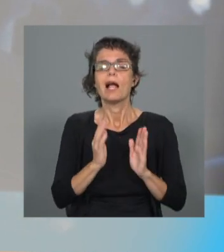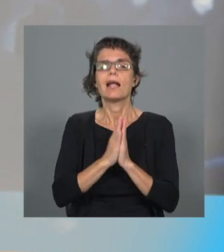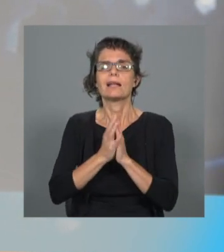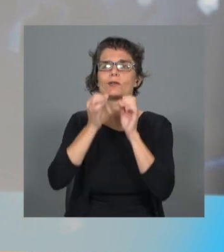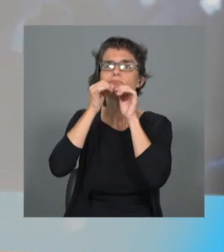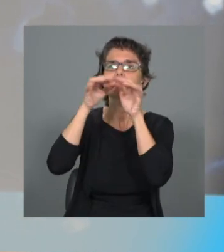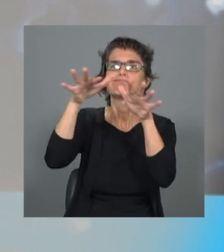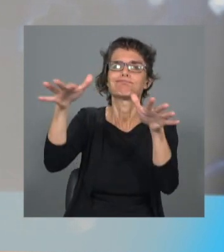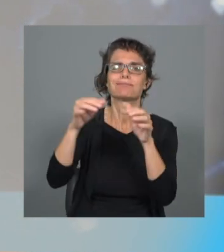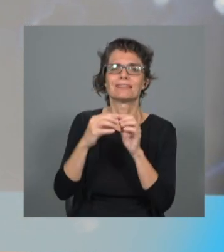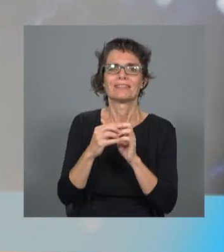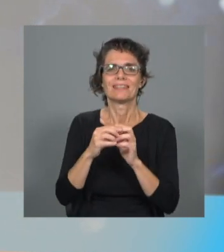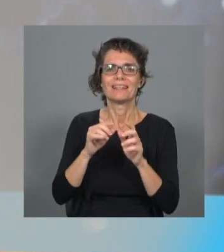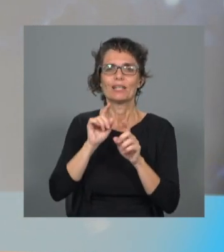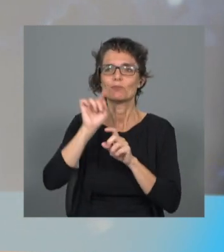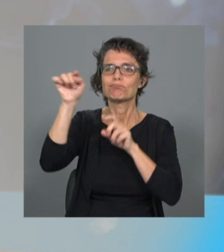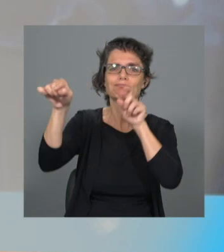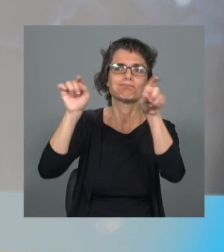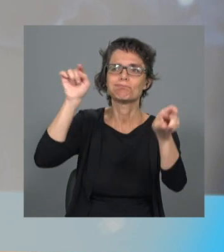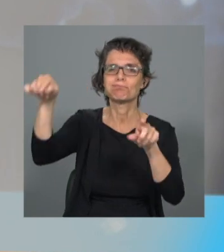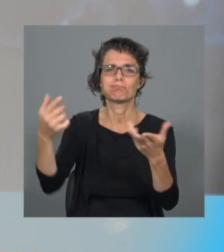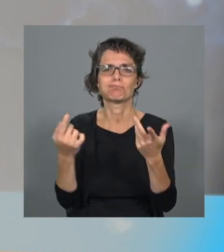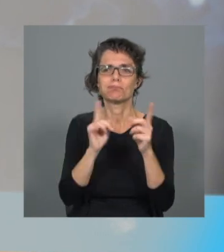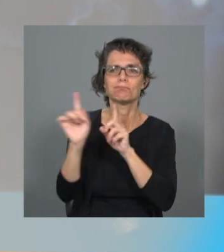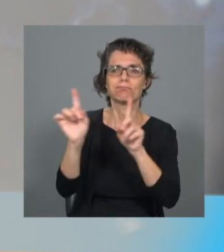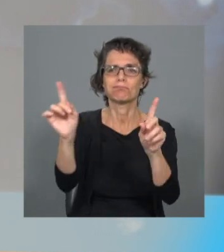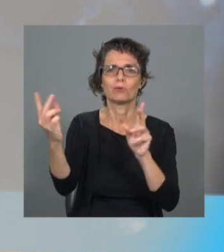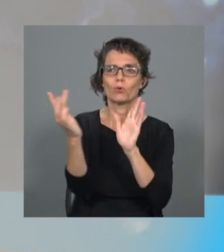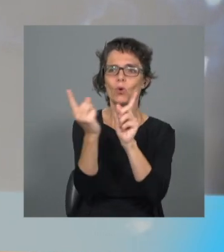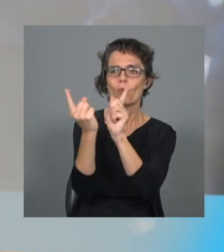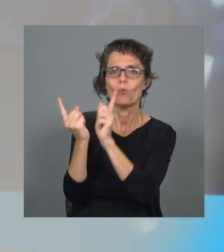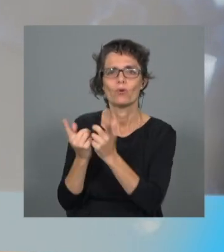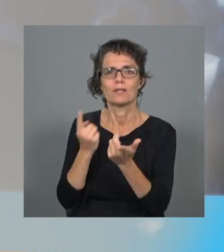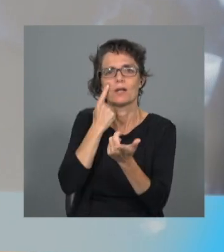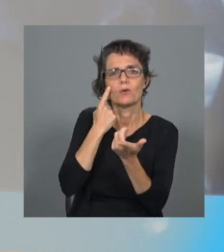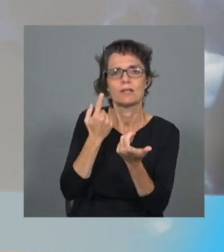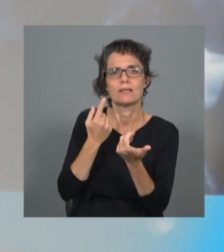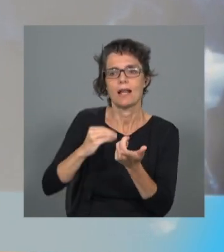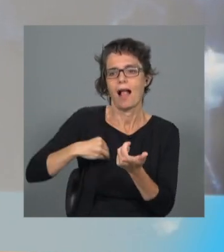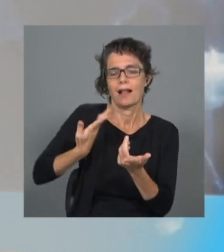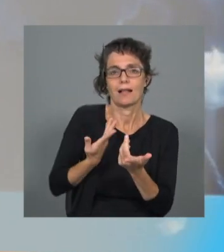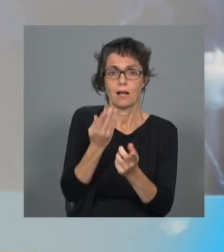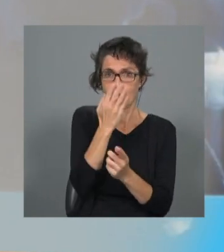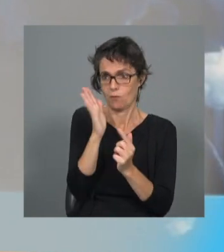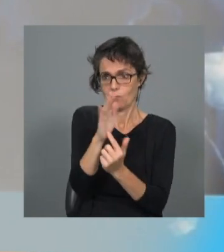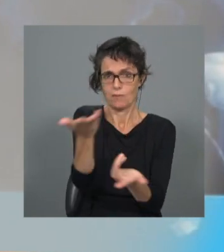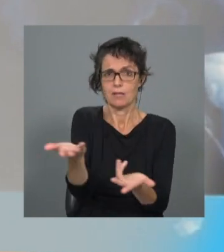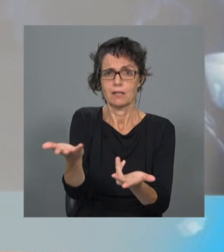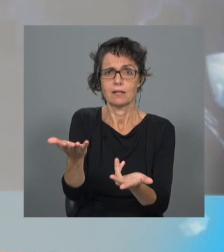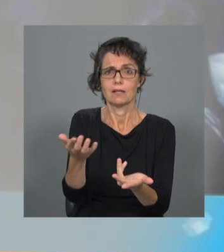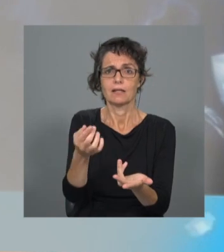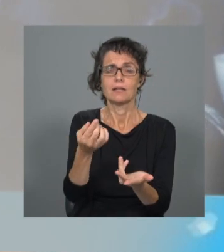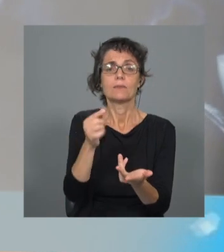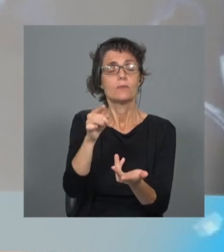E esta saída implica, de facto, ir ao encontro das pessoas, implica a relação. A prática da caridade, por exemplo, foi um dos